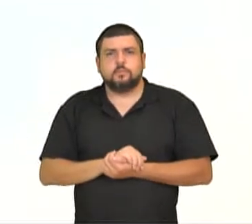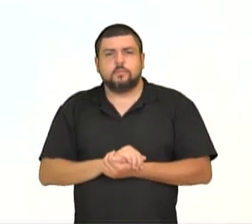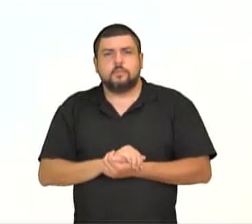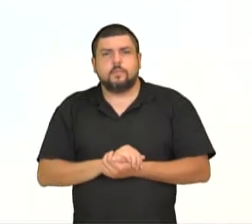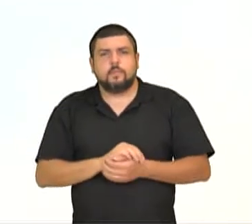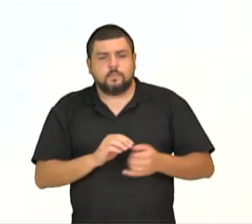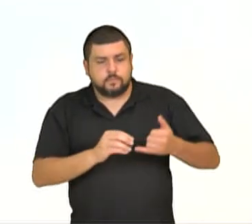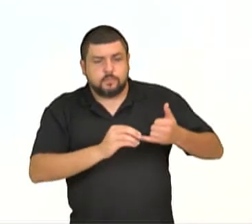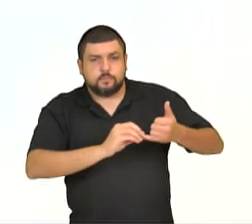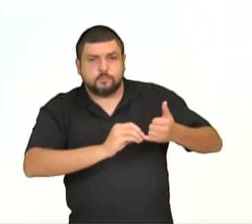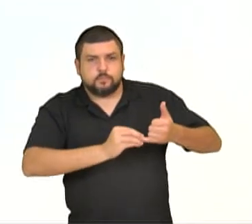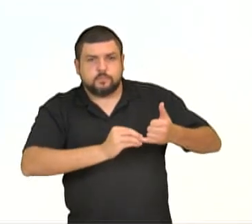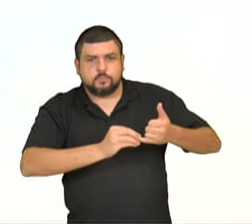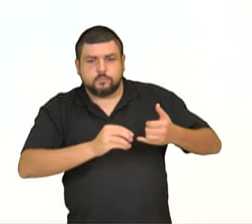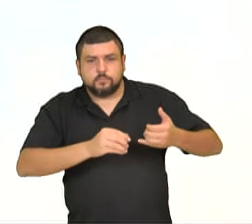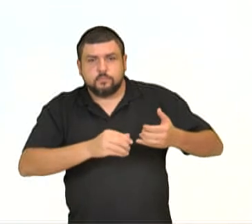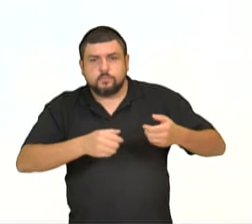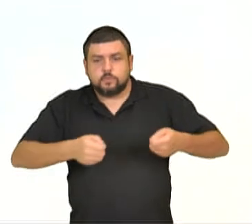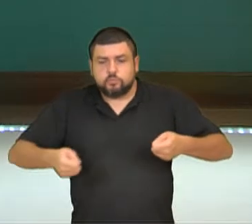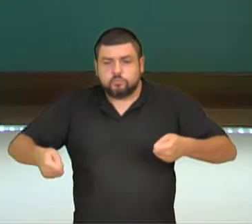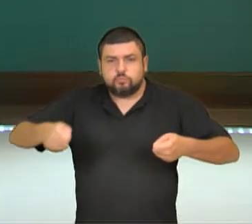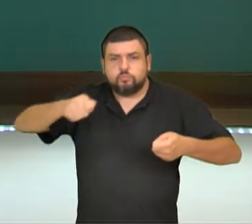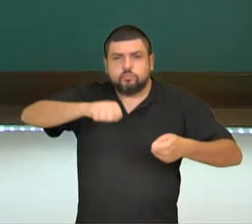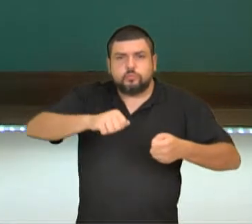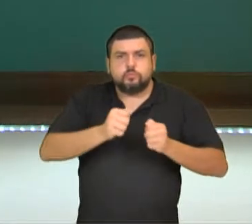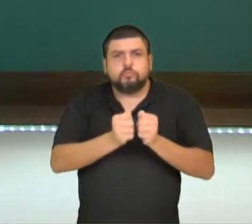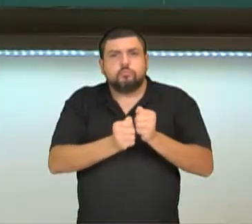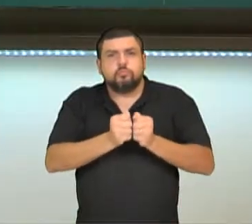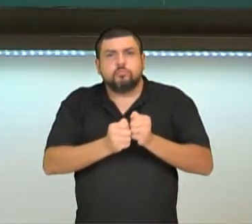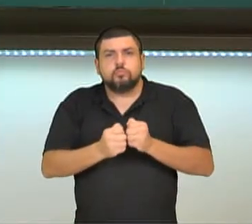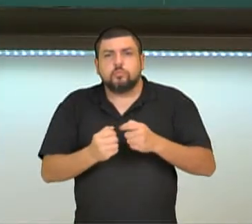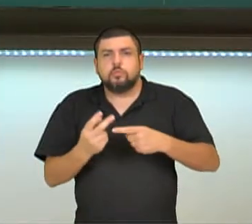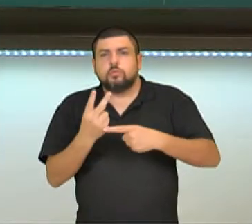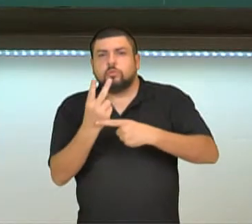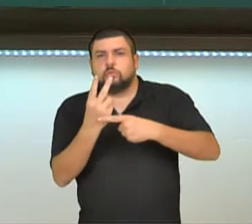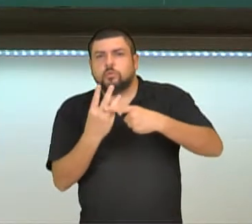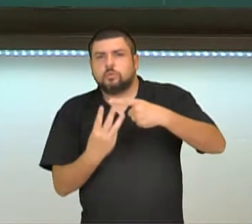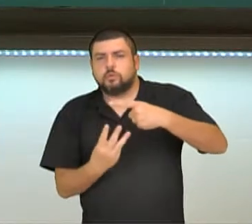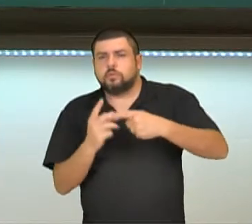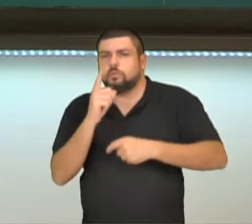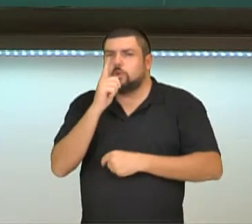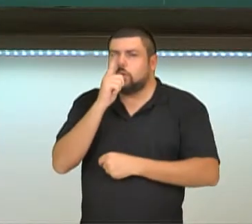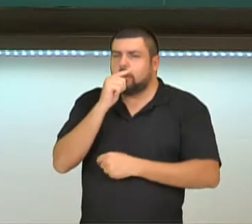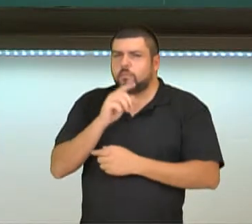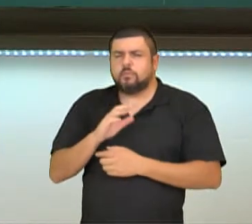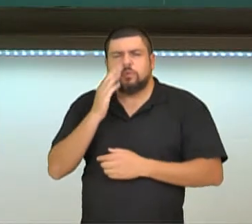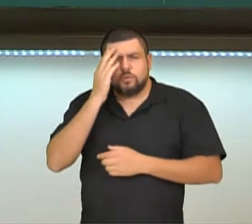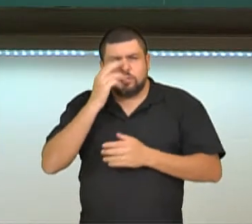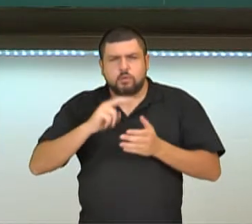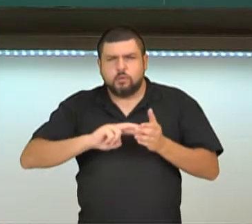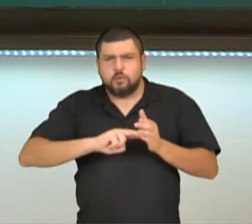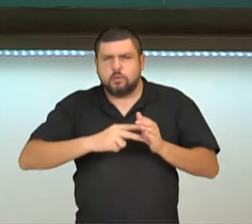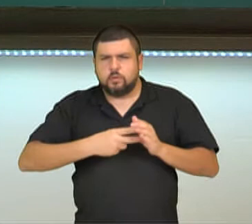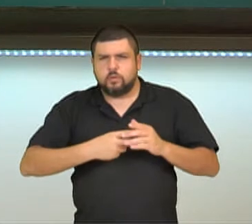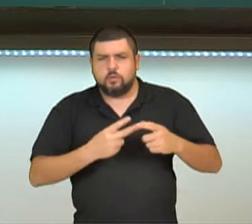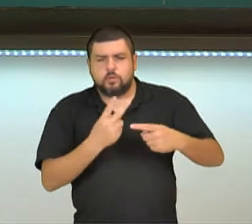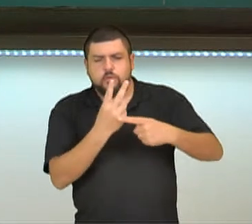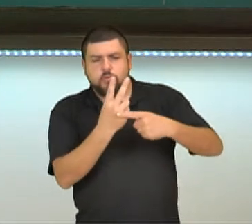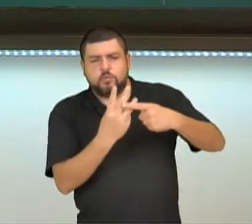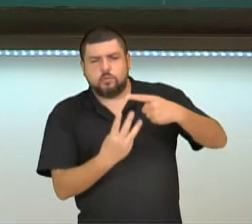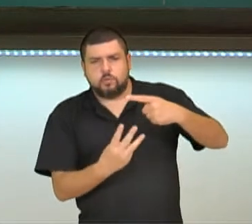por exemplo, é constituído de 2/3 de água. Você sabe o que significa 2/3 de água? Pois